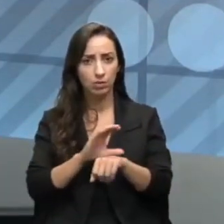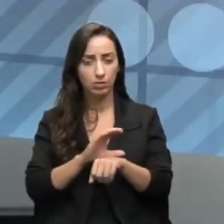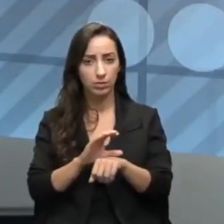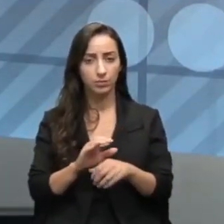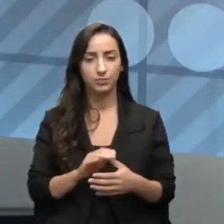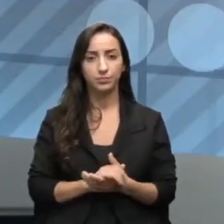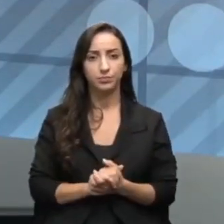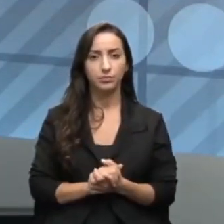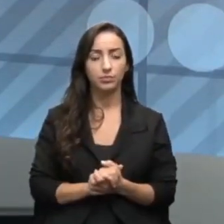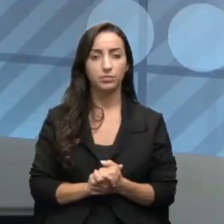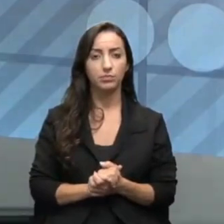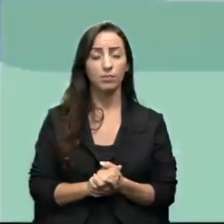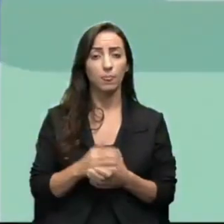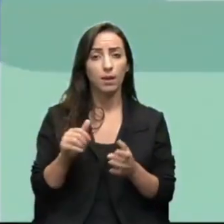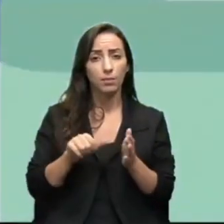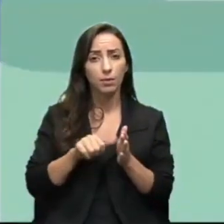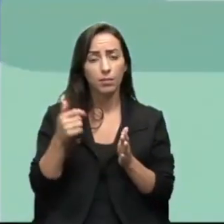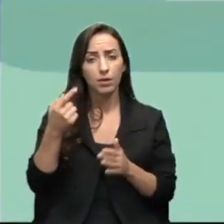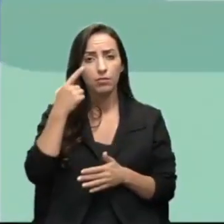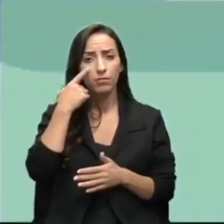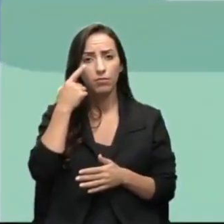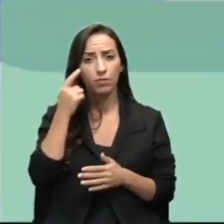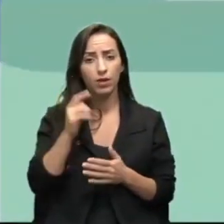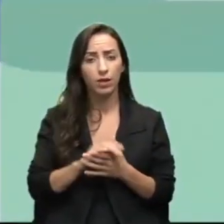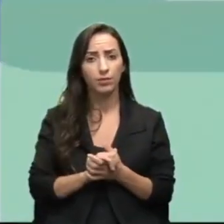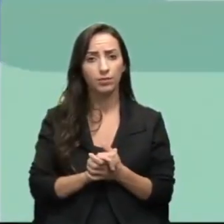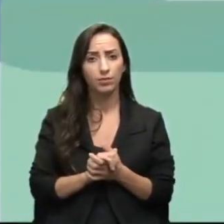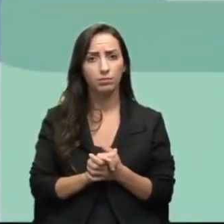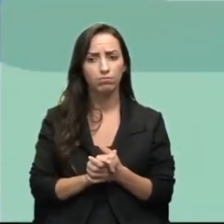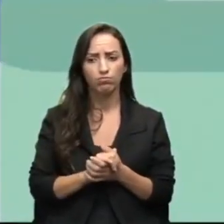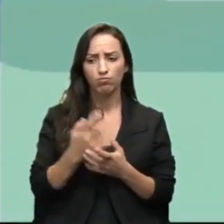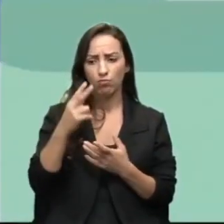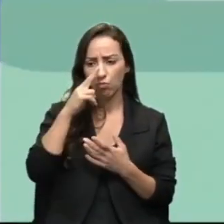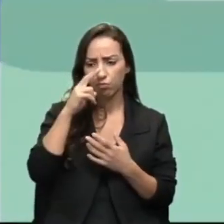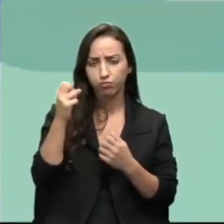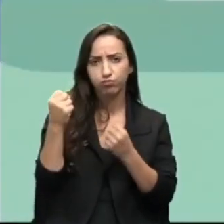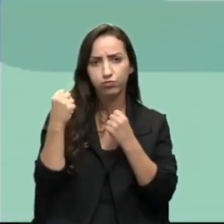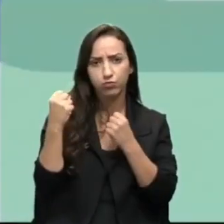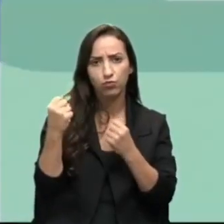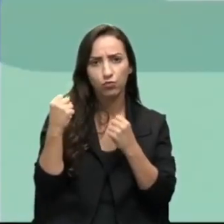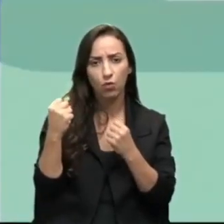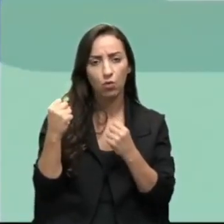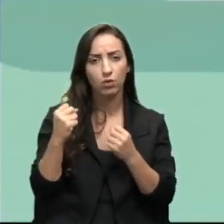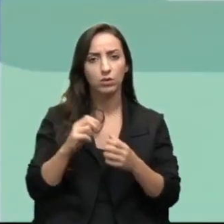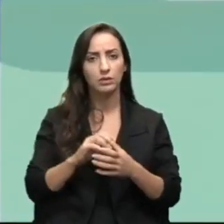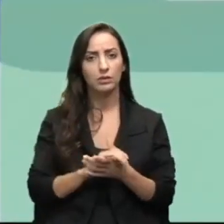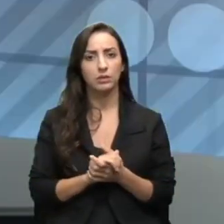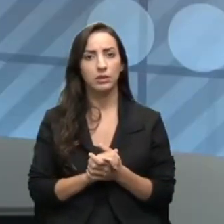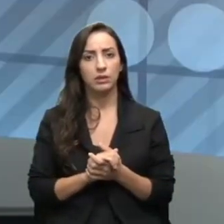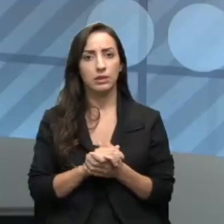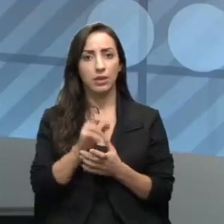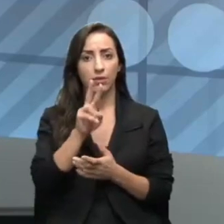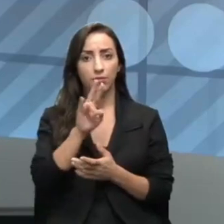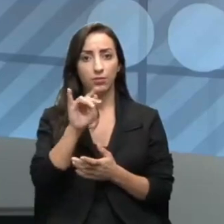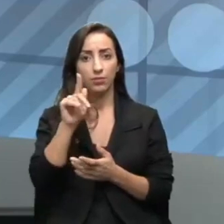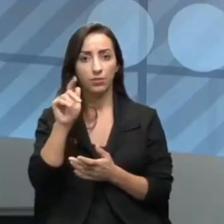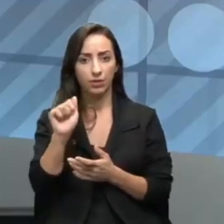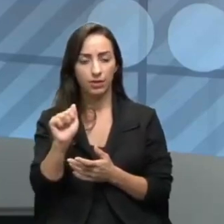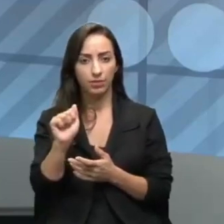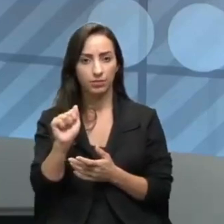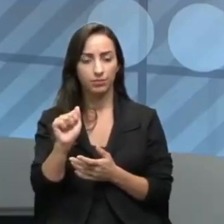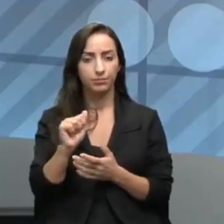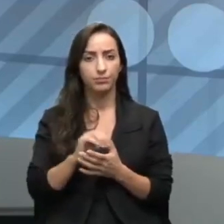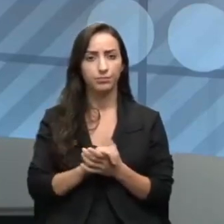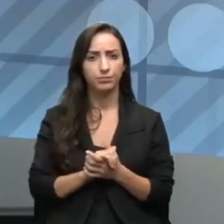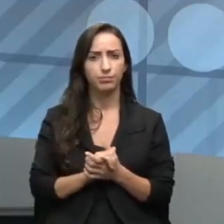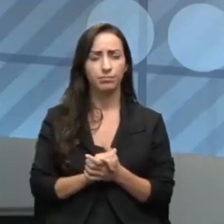primeira sessão, nós vamos ver sobre a ação da força cortante em vigas de concreto armado. No estudo da força cortante,